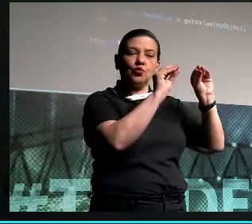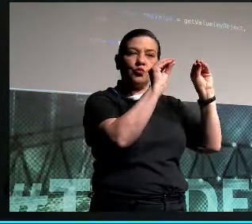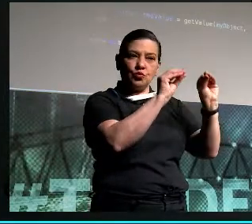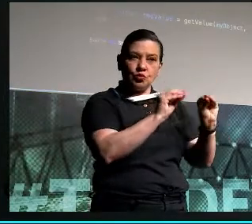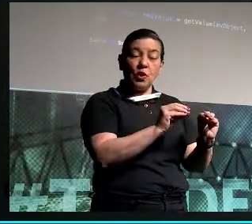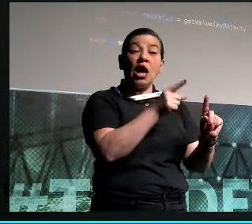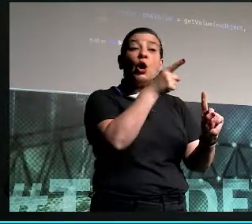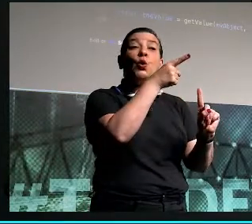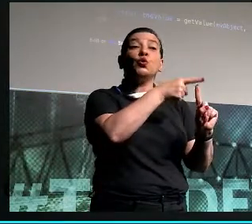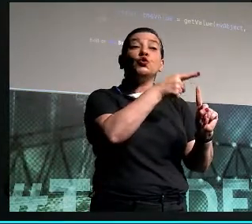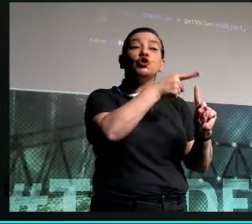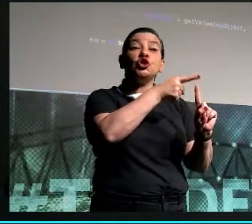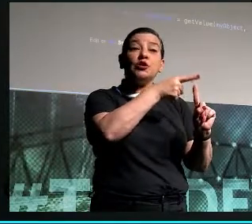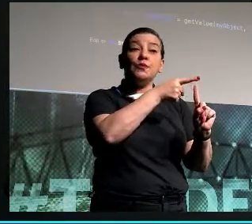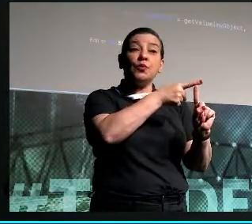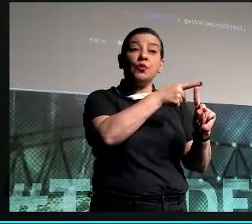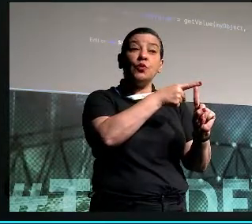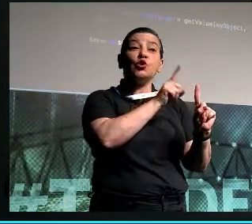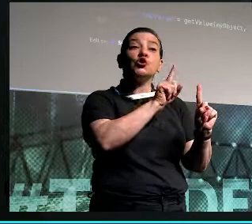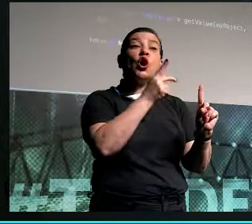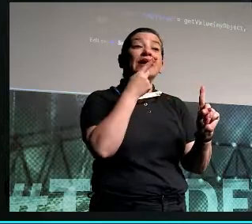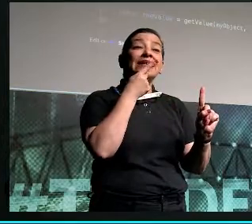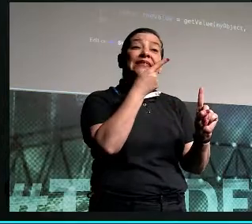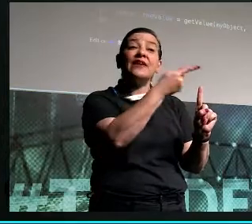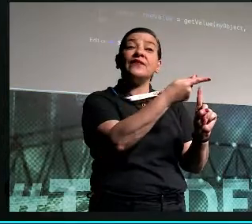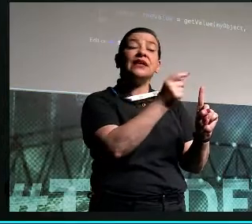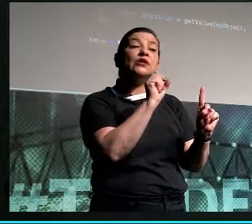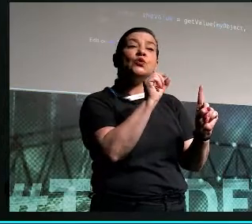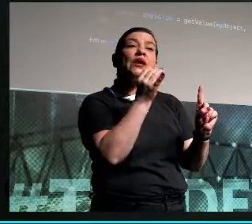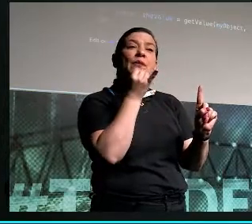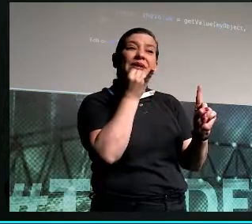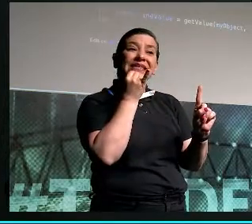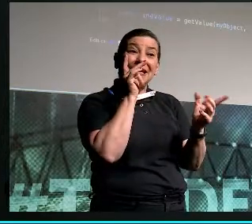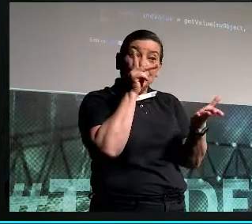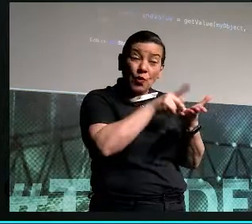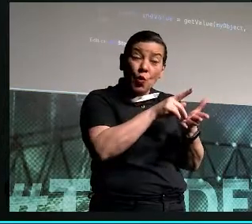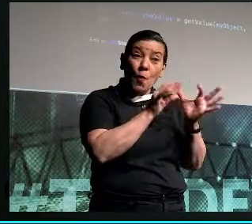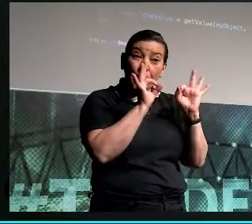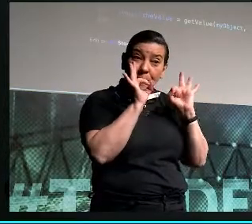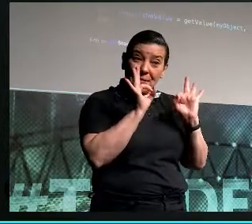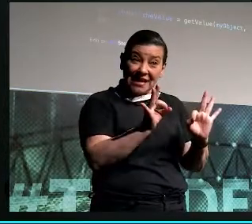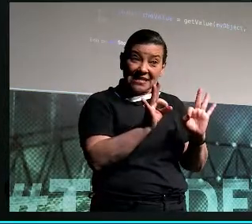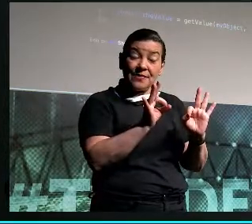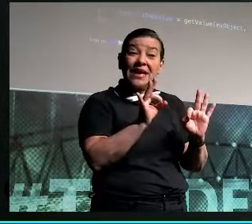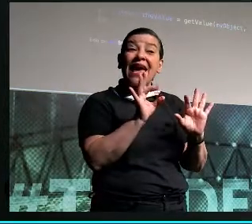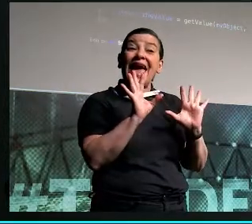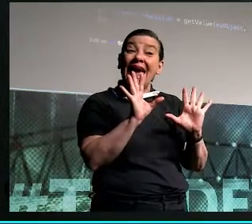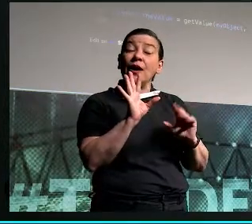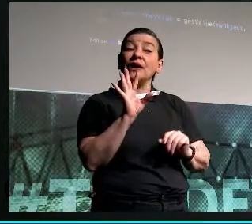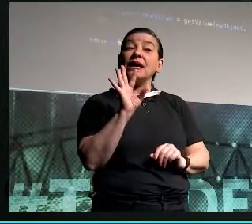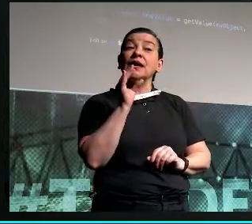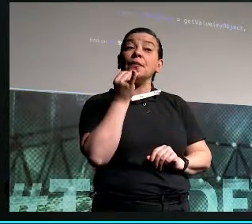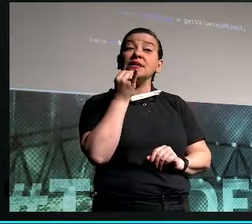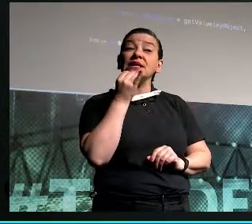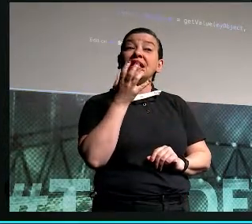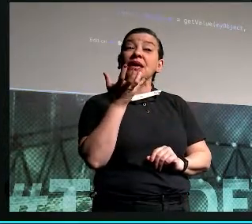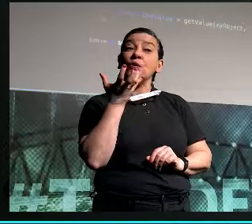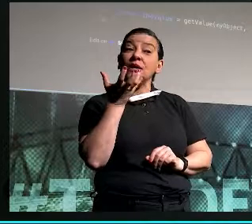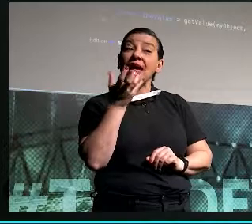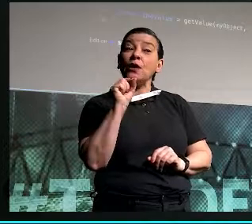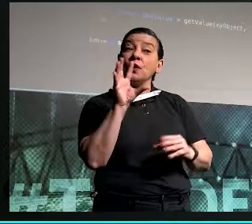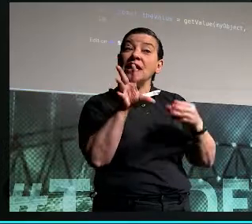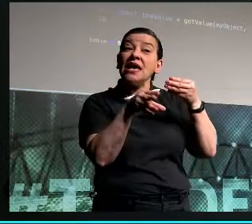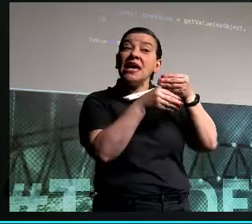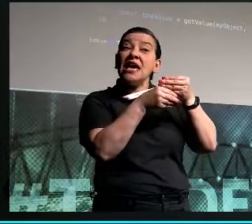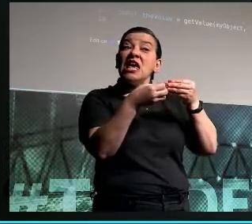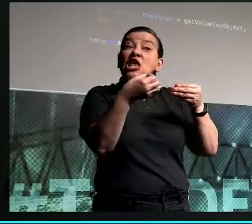da propriedade, só que ele está falando não é tipo literal, ele é number e string. Se eu tentar colocar uma nova propriedade